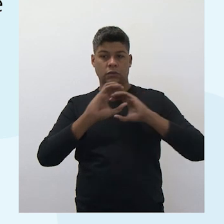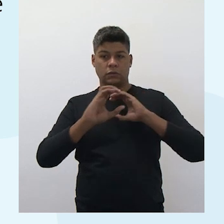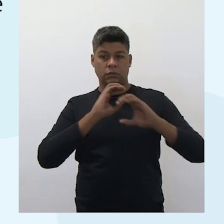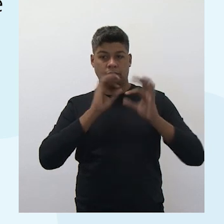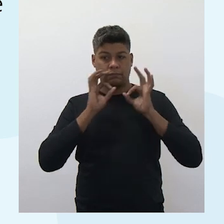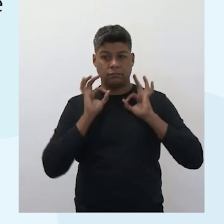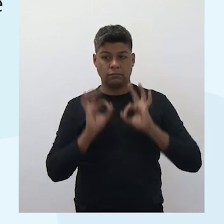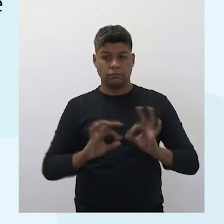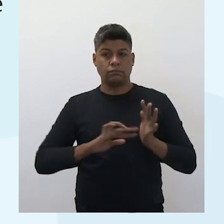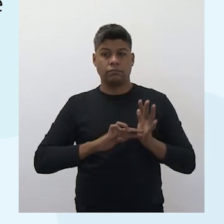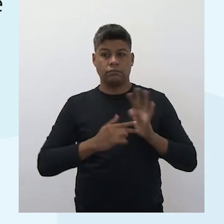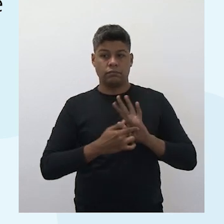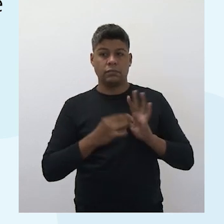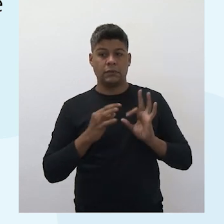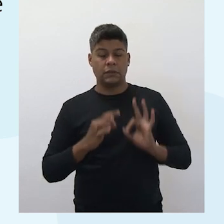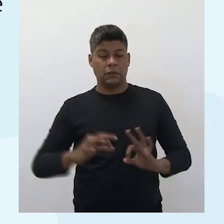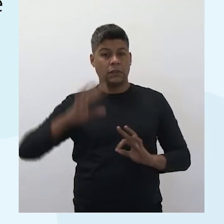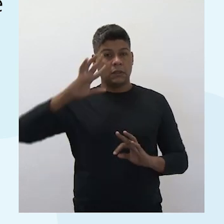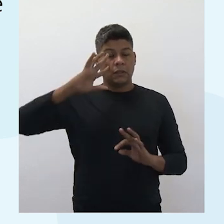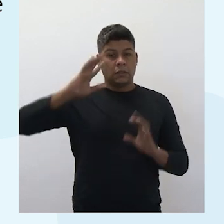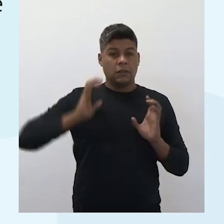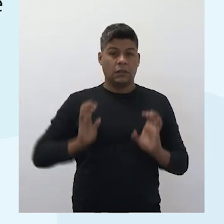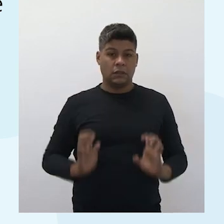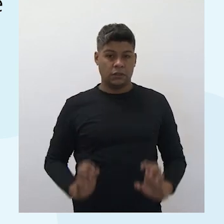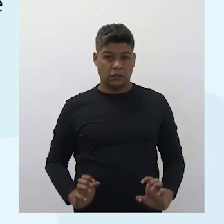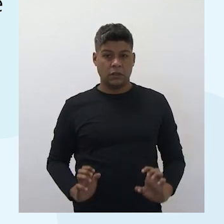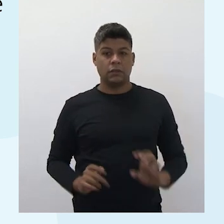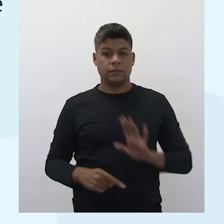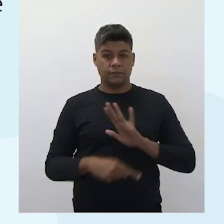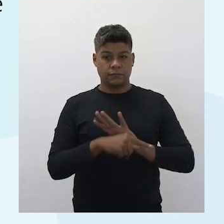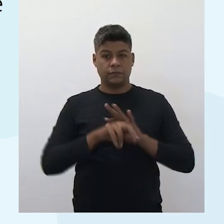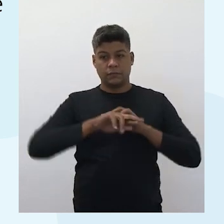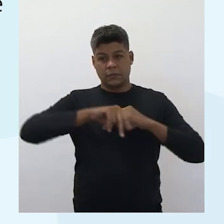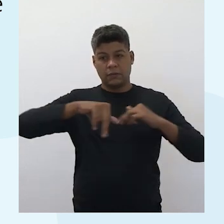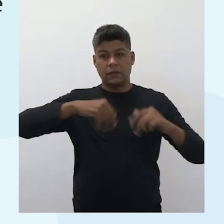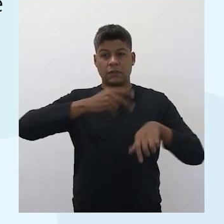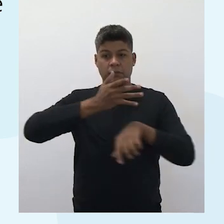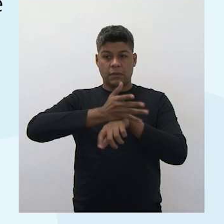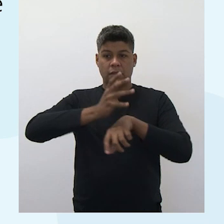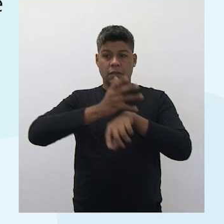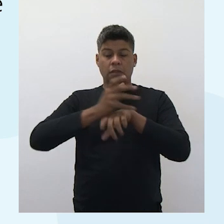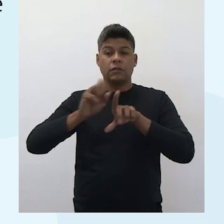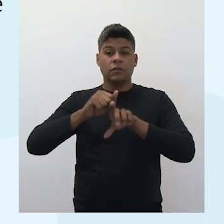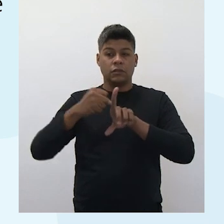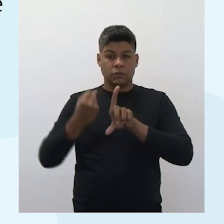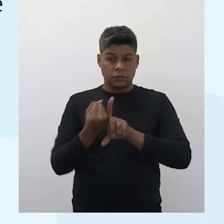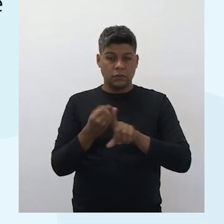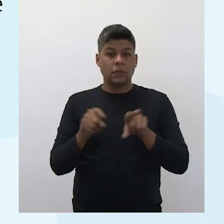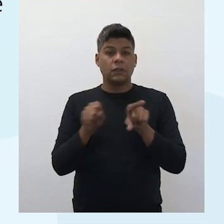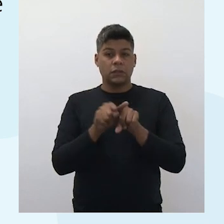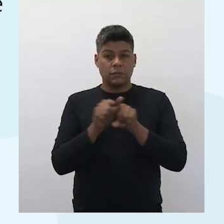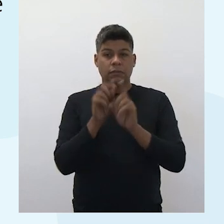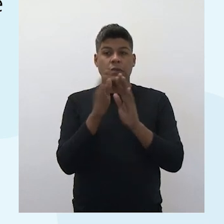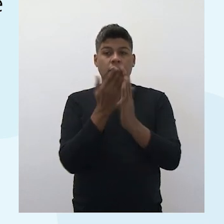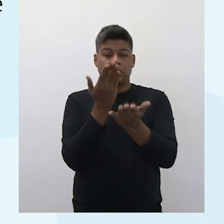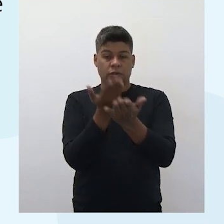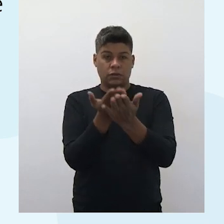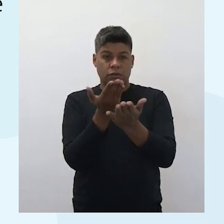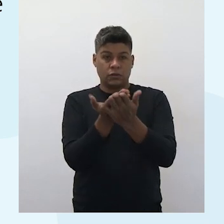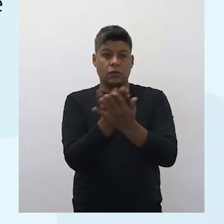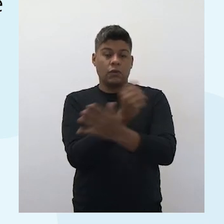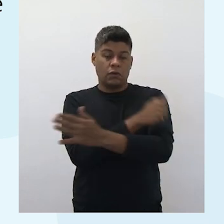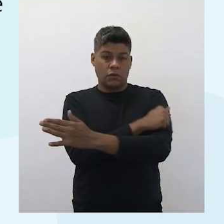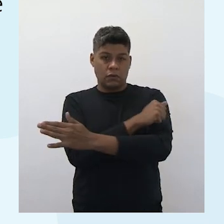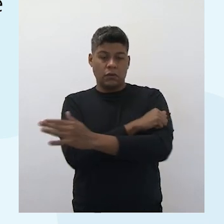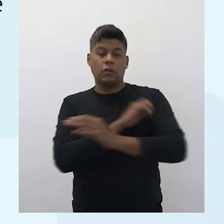crítica, significativa, reflexiva e ética nas diversas práticas sociais, incluindo as escolares, para